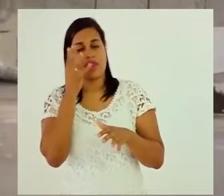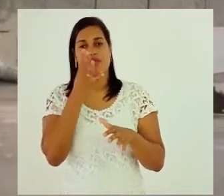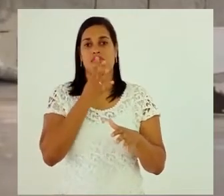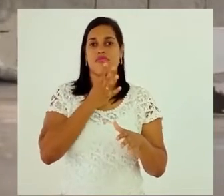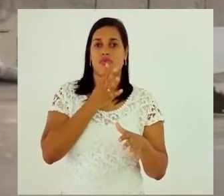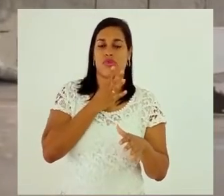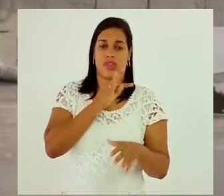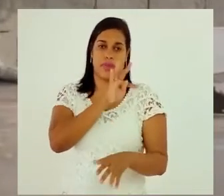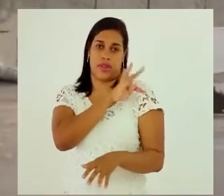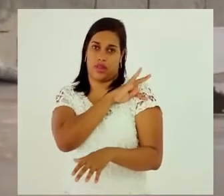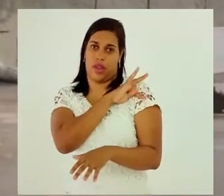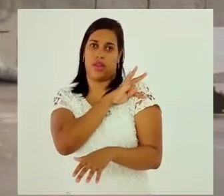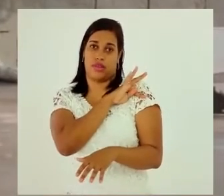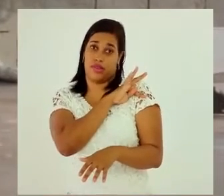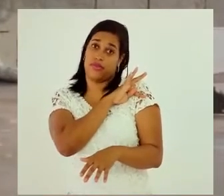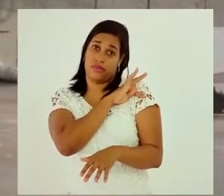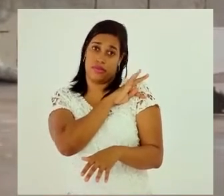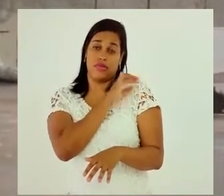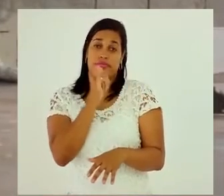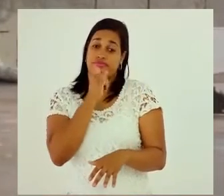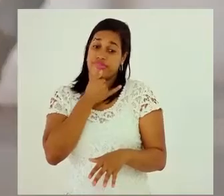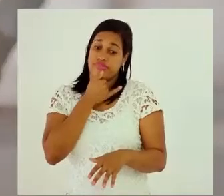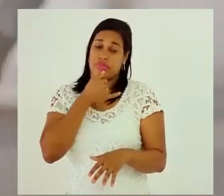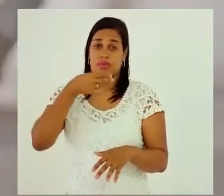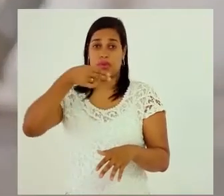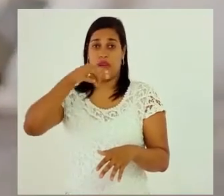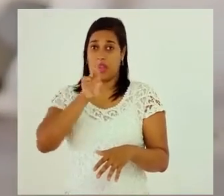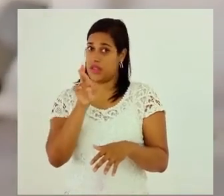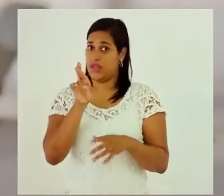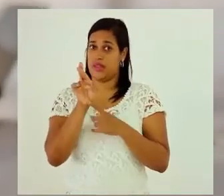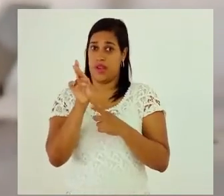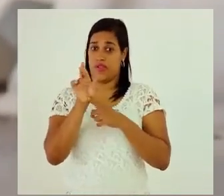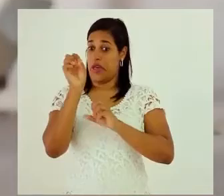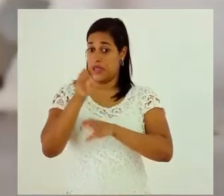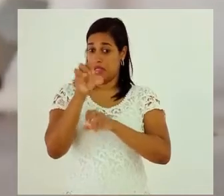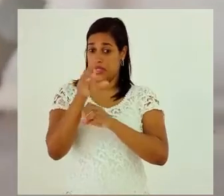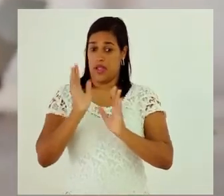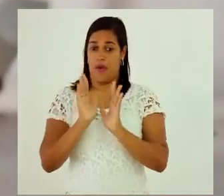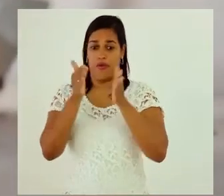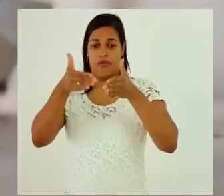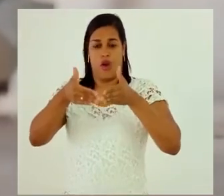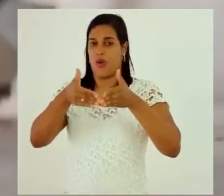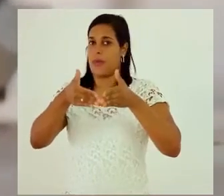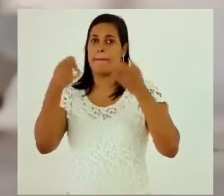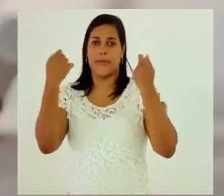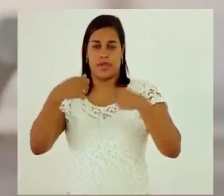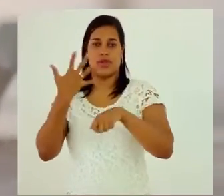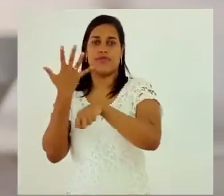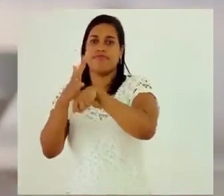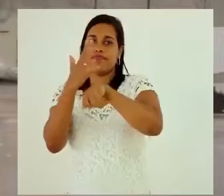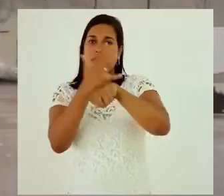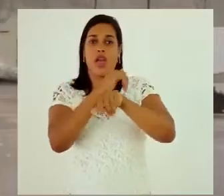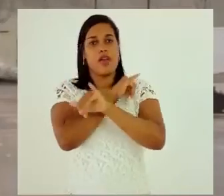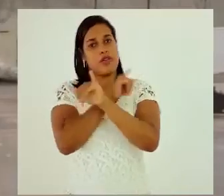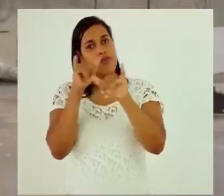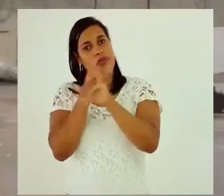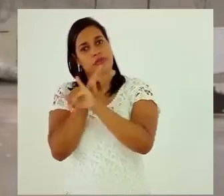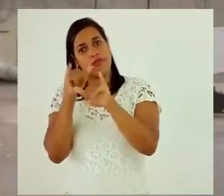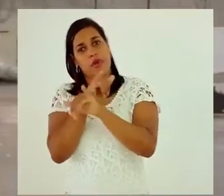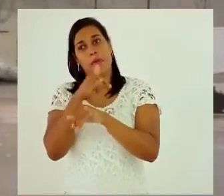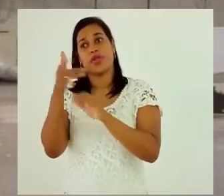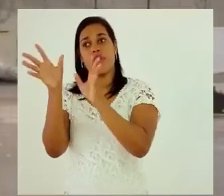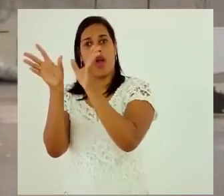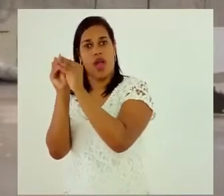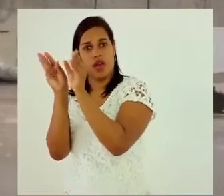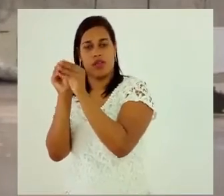conhecimento do técnico. Infelizmente as normas não vão ensinar diretamente. A gente vai ter que buscar informações extras